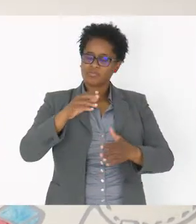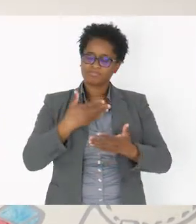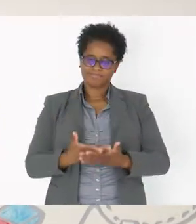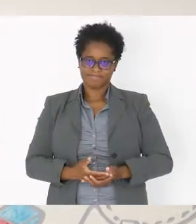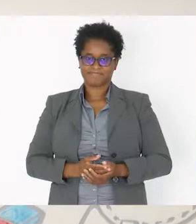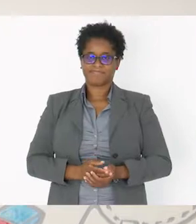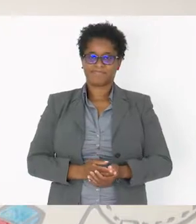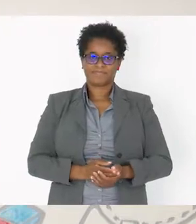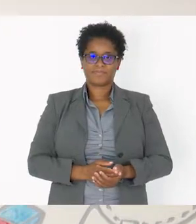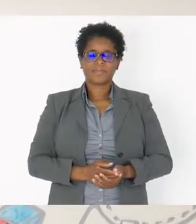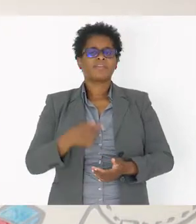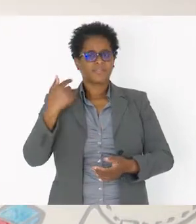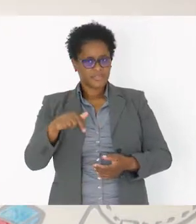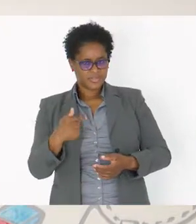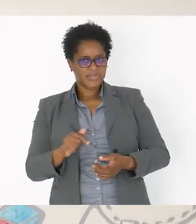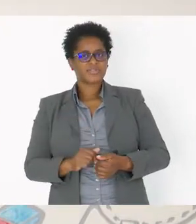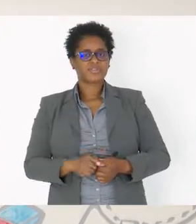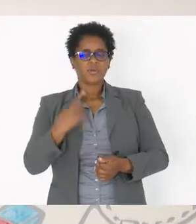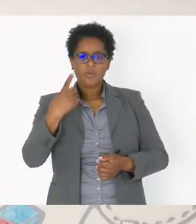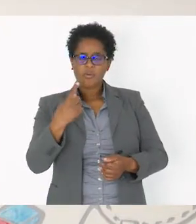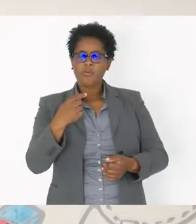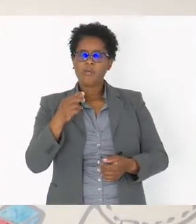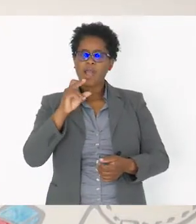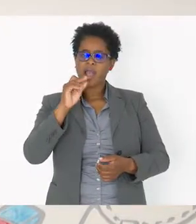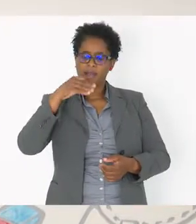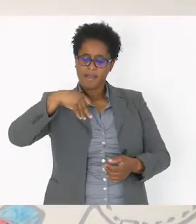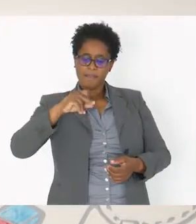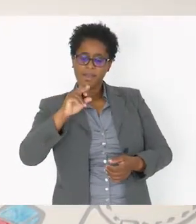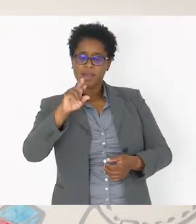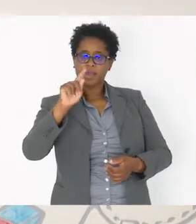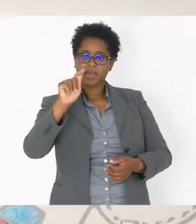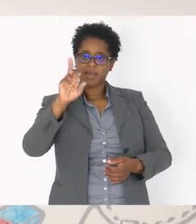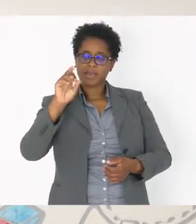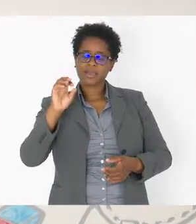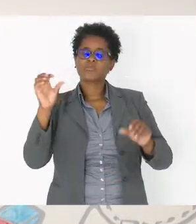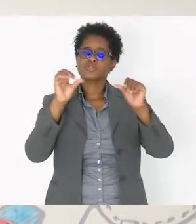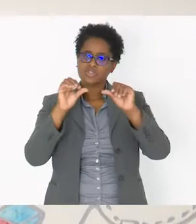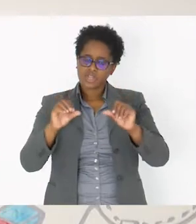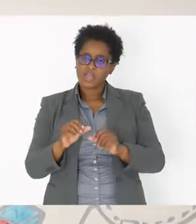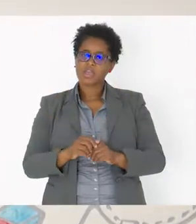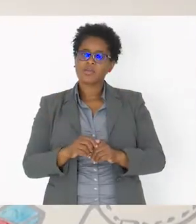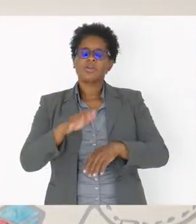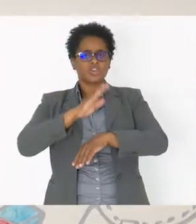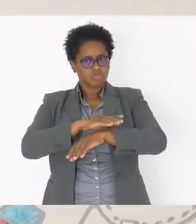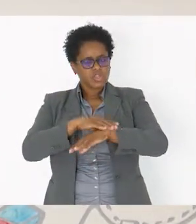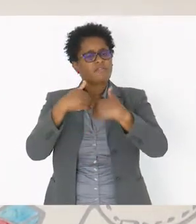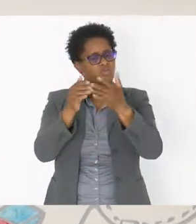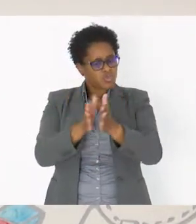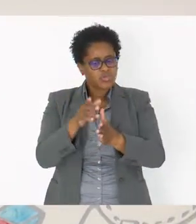nascimento. Existe um aparelho ou sistema responsável por tudo